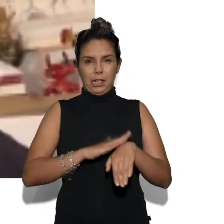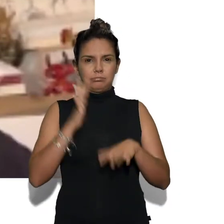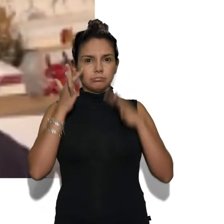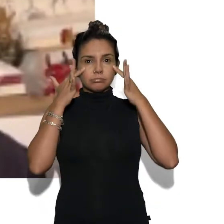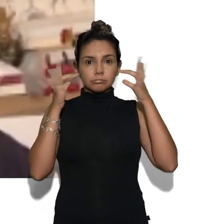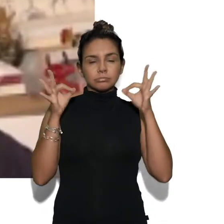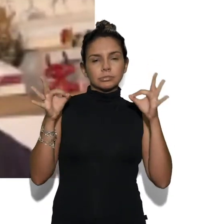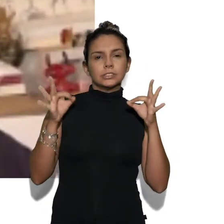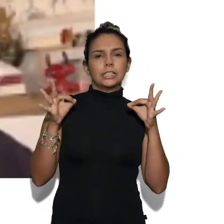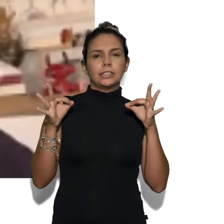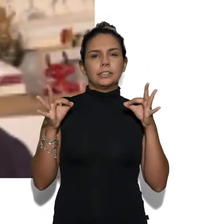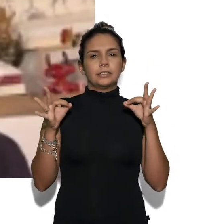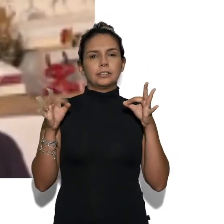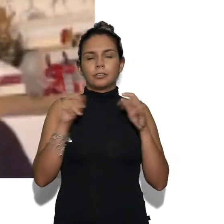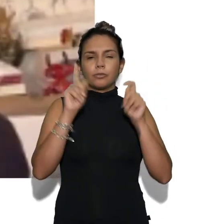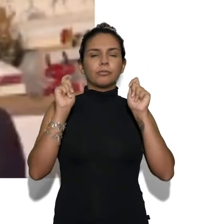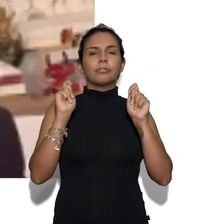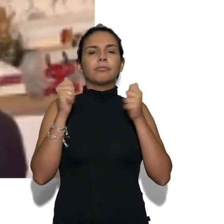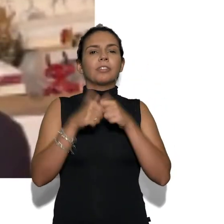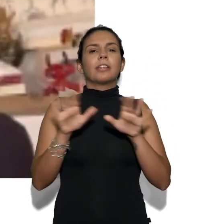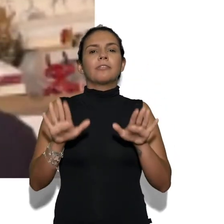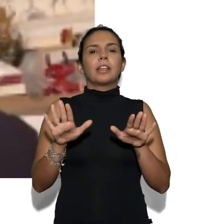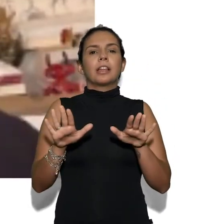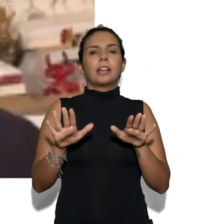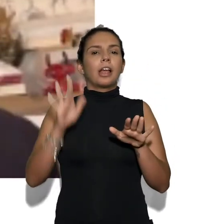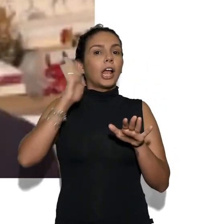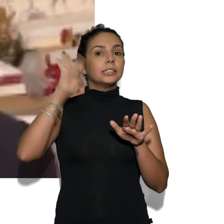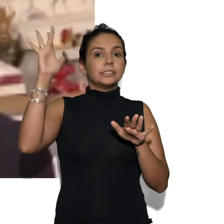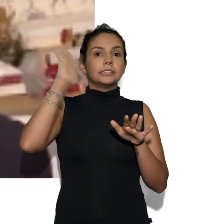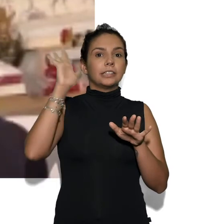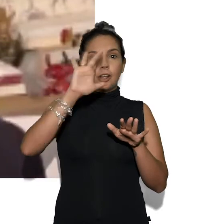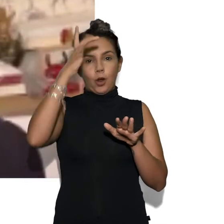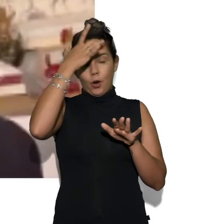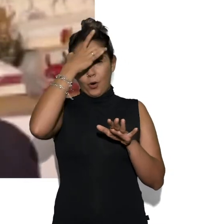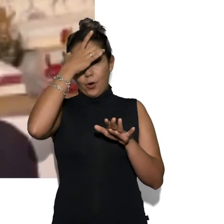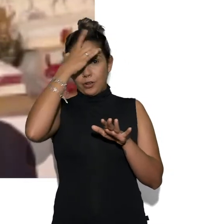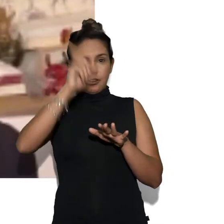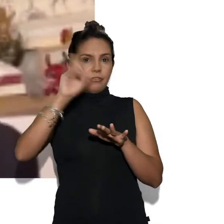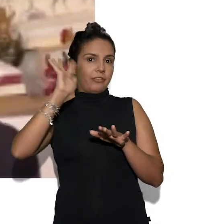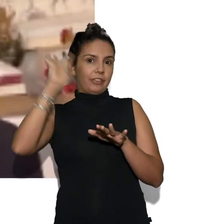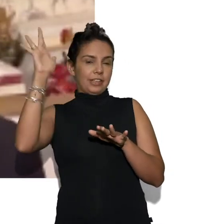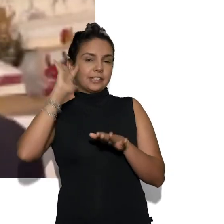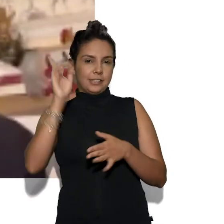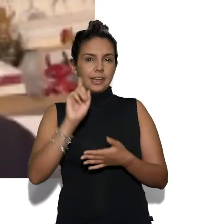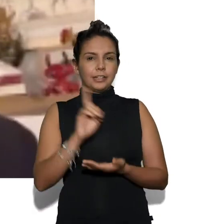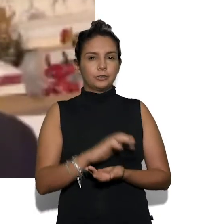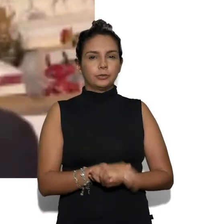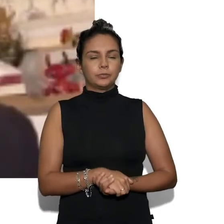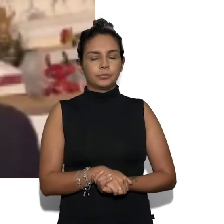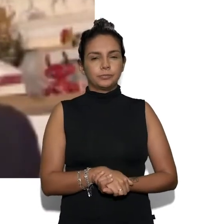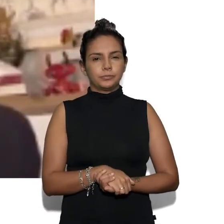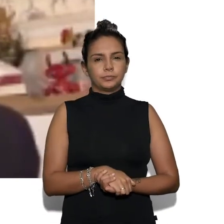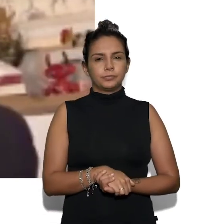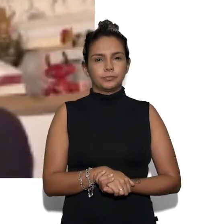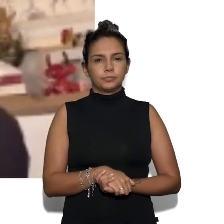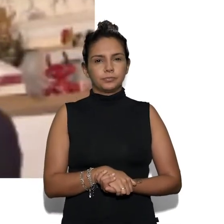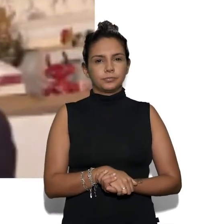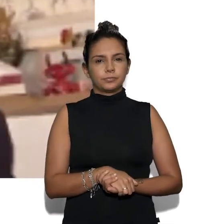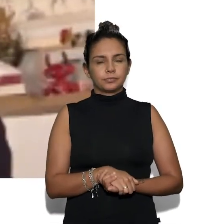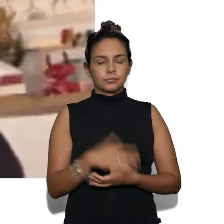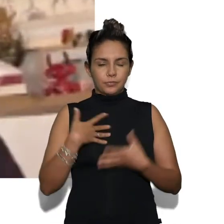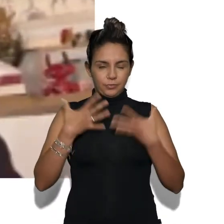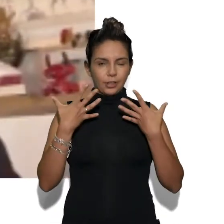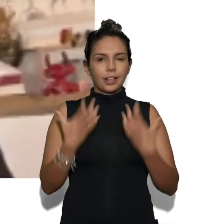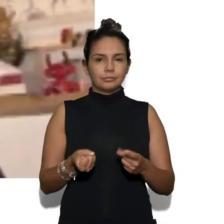atenta, não dá para ficar distraído, a consciência não permite determinadas distrações. E eu agora aceitei